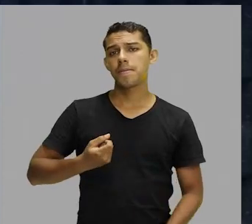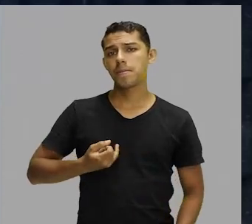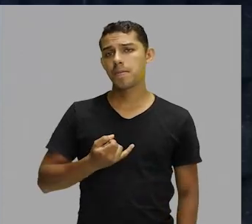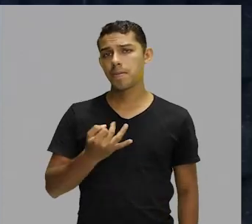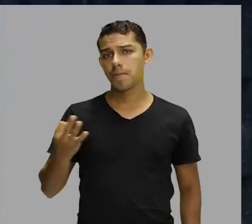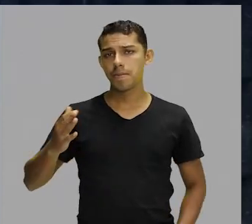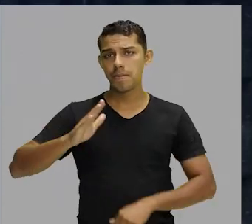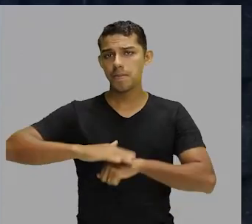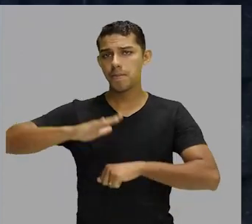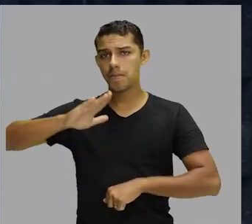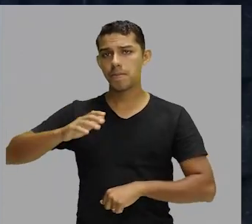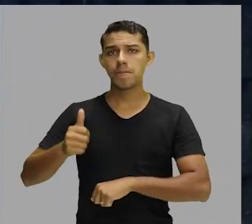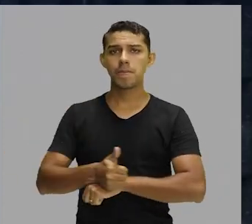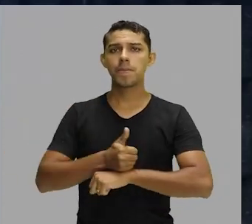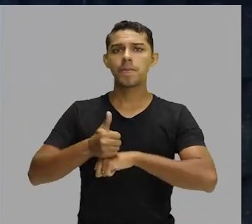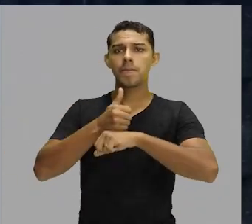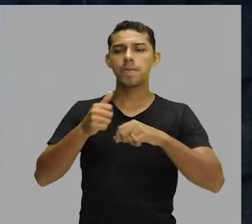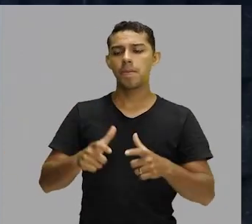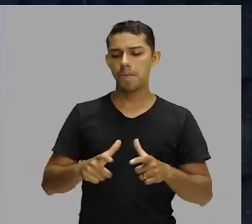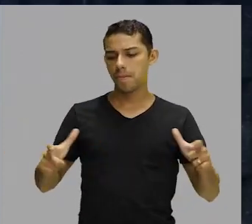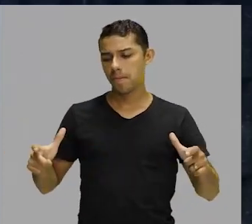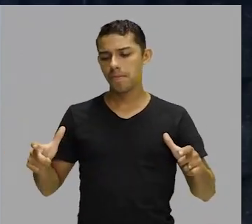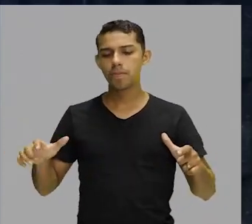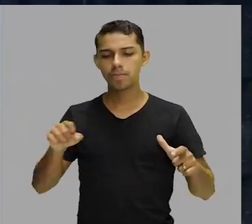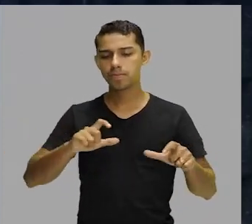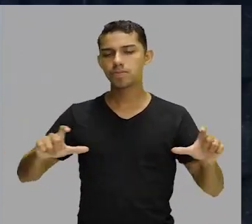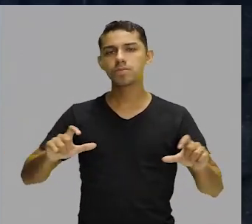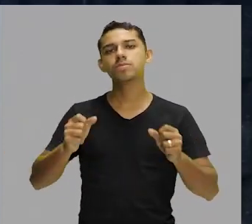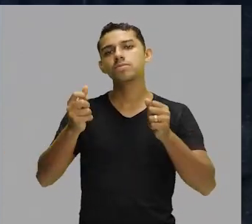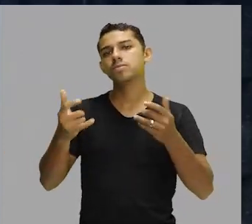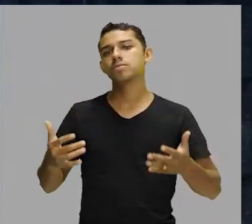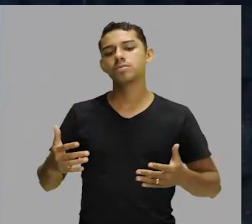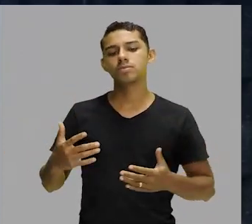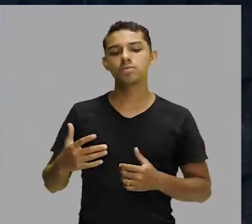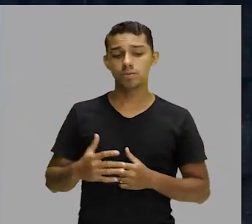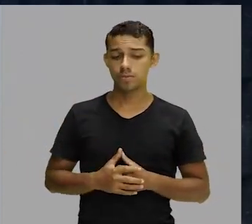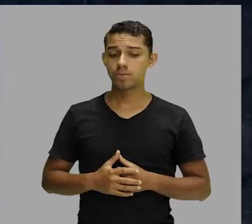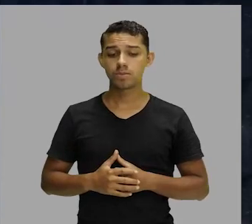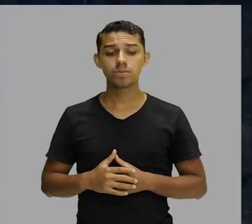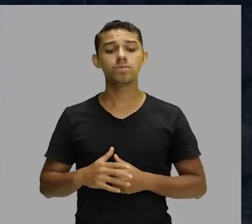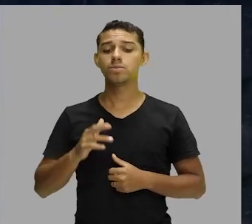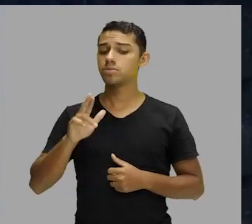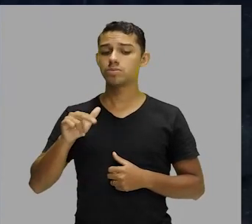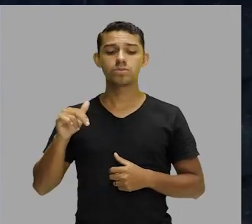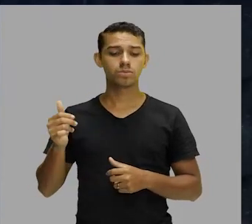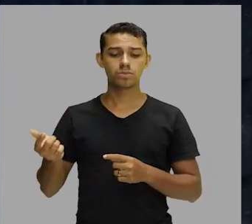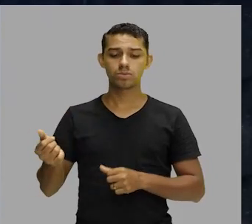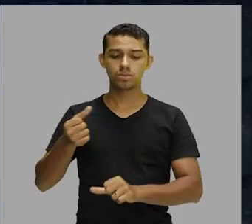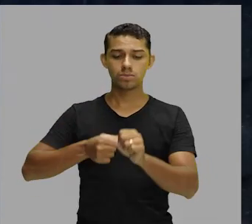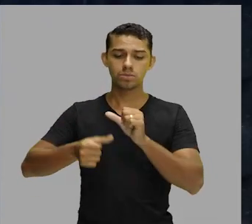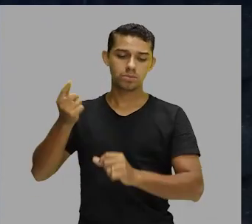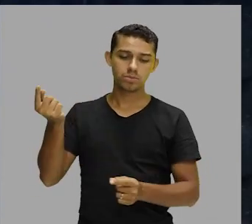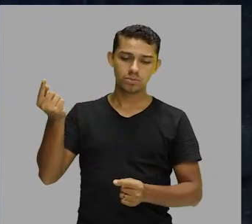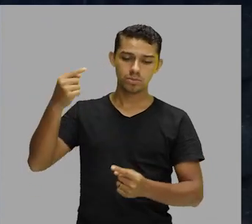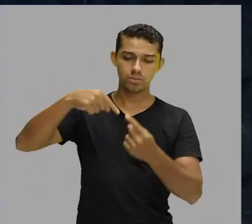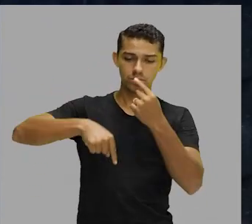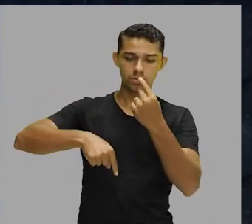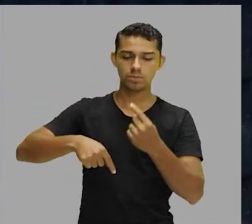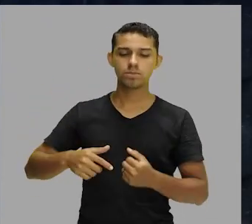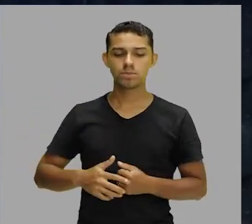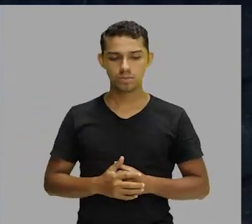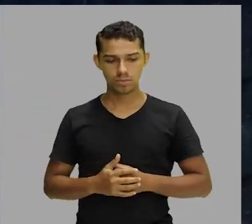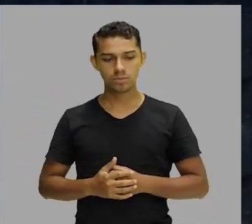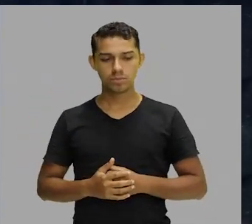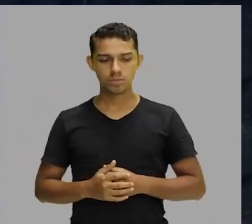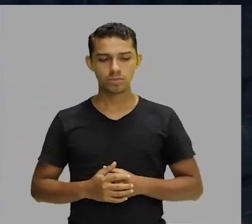energia armazenada. Por isso que a pirâmide de energia ela nunca pode ser invertida. Ok, pessoal?